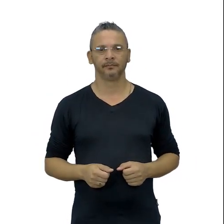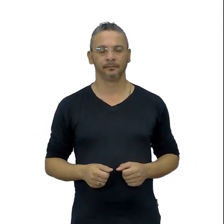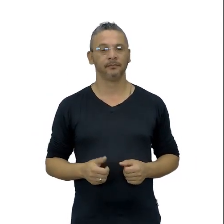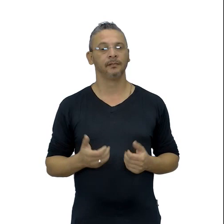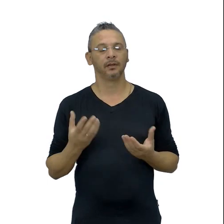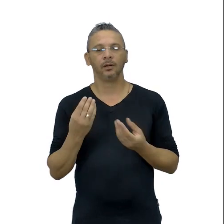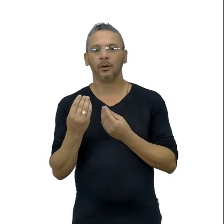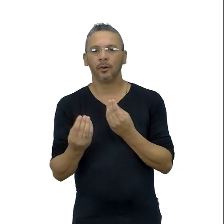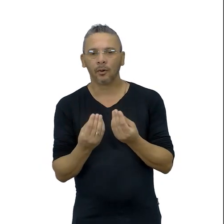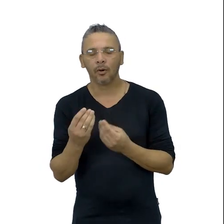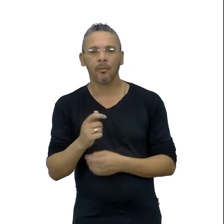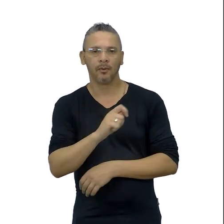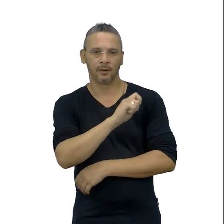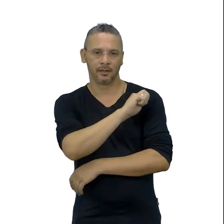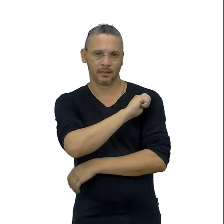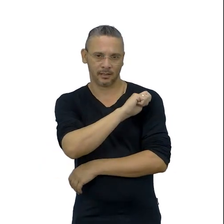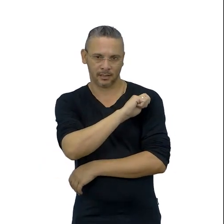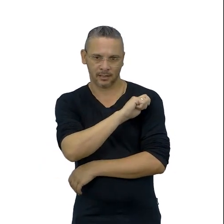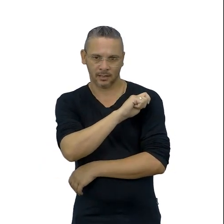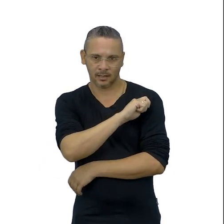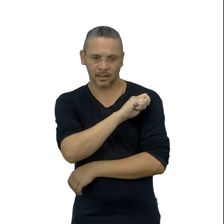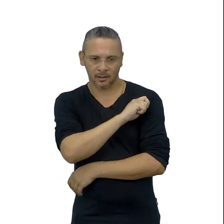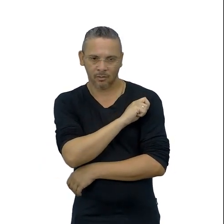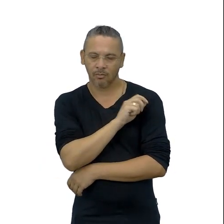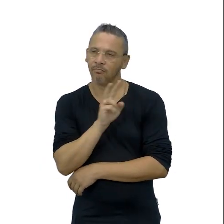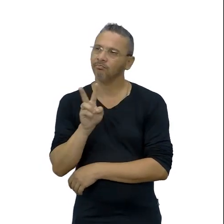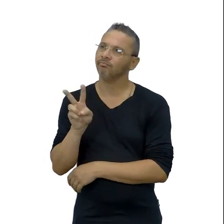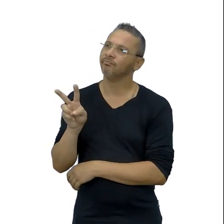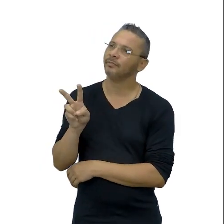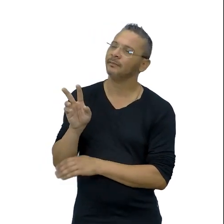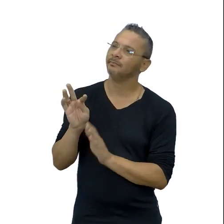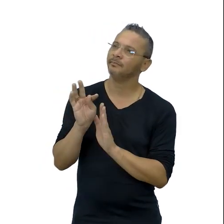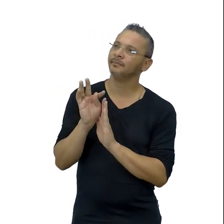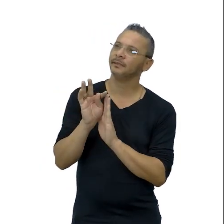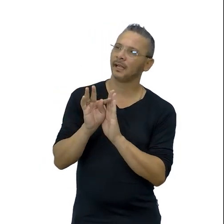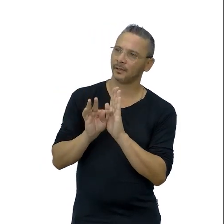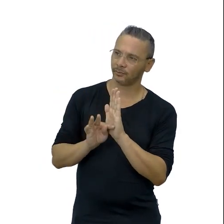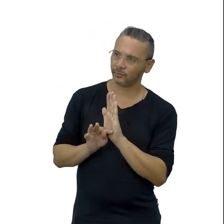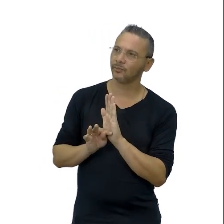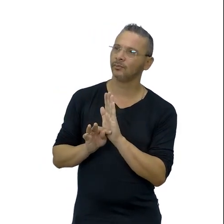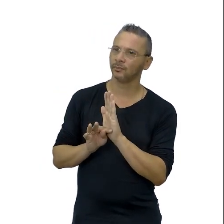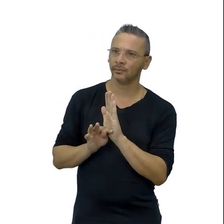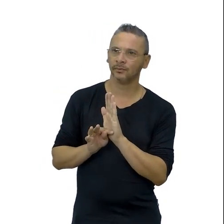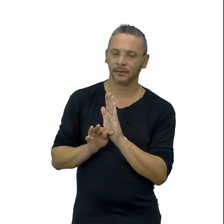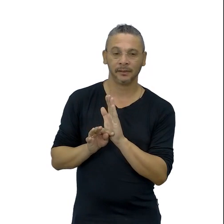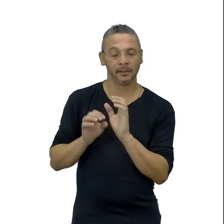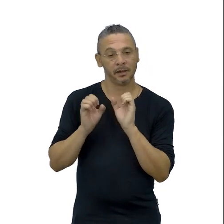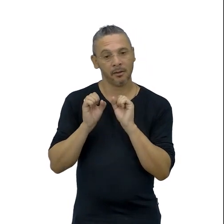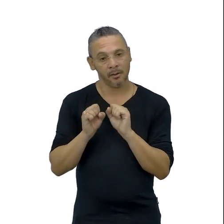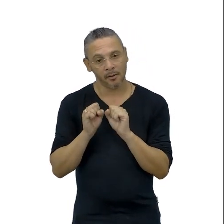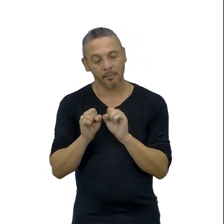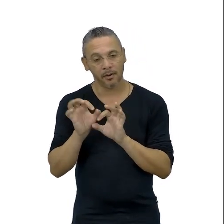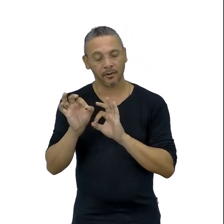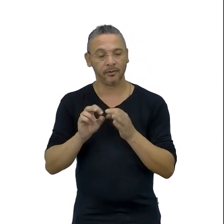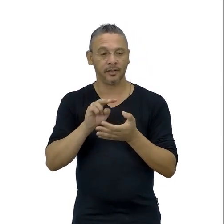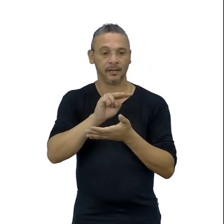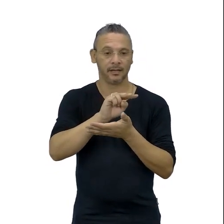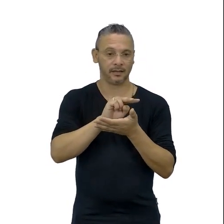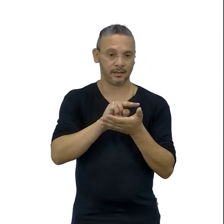Então, quando o aluno vir, né, esse tipo de texto, eles tanto podem fazer a